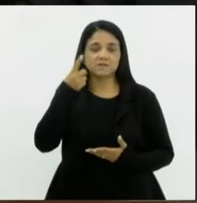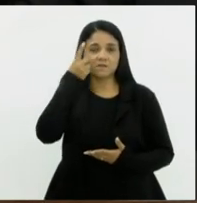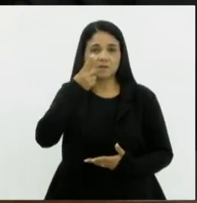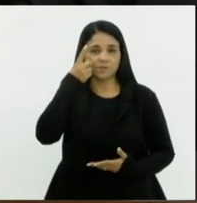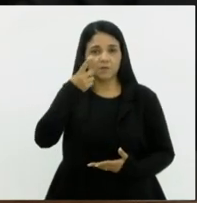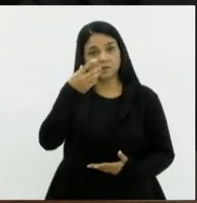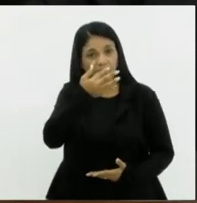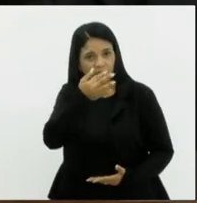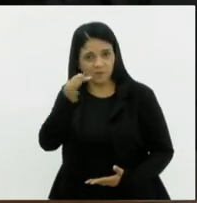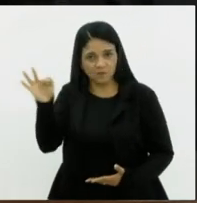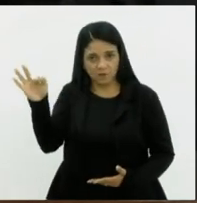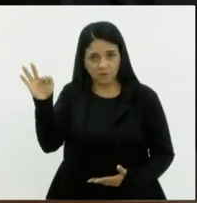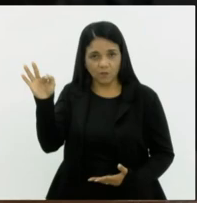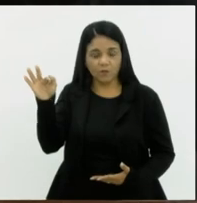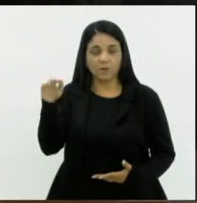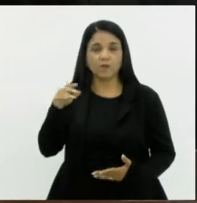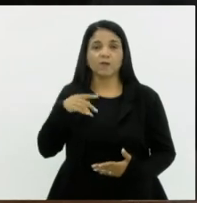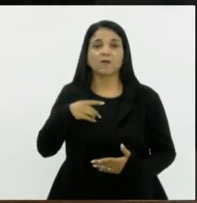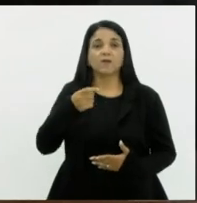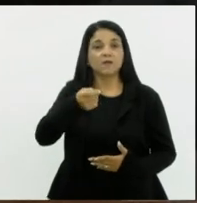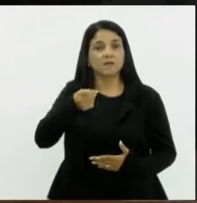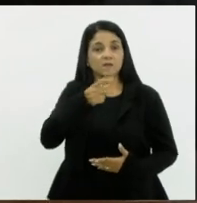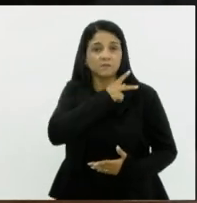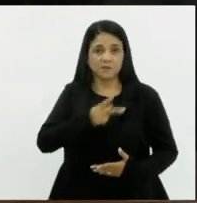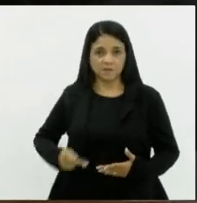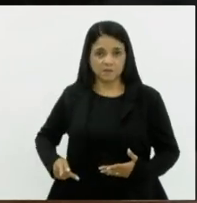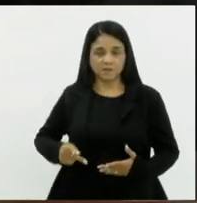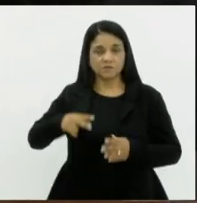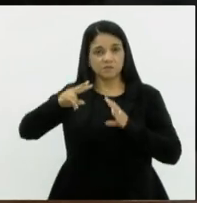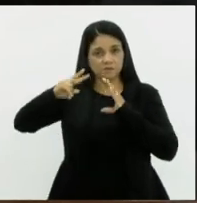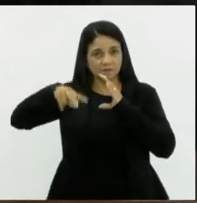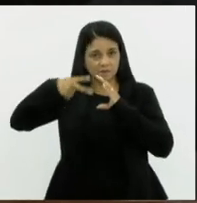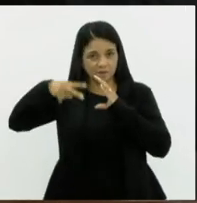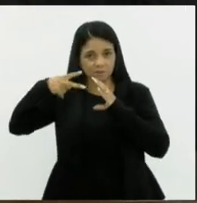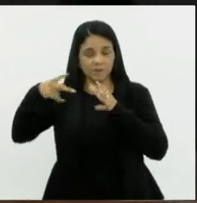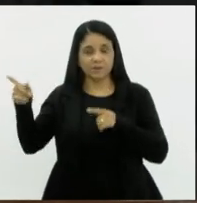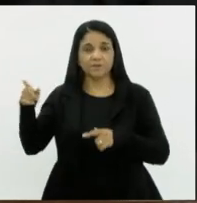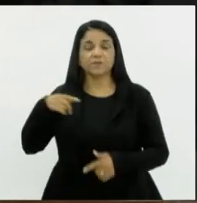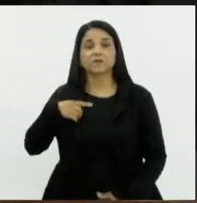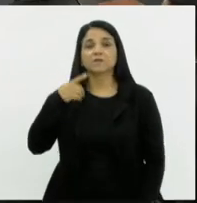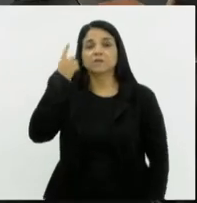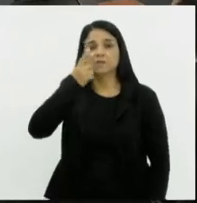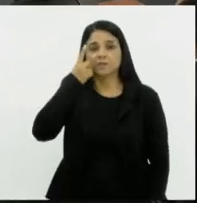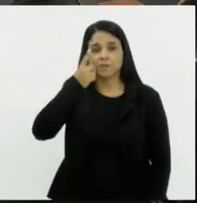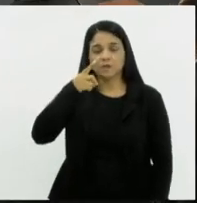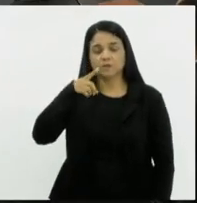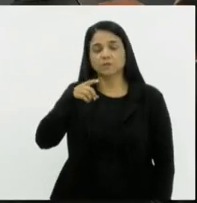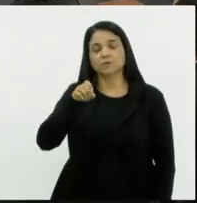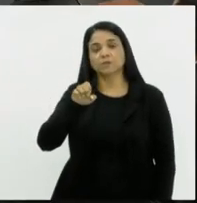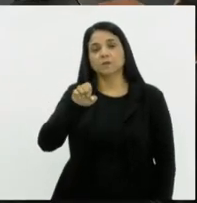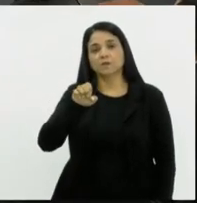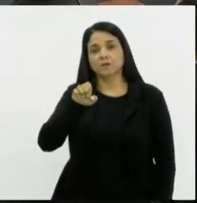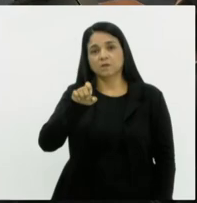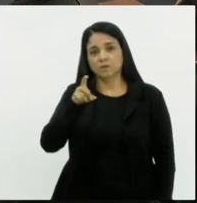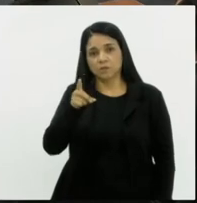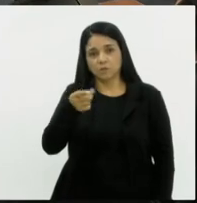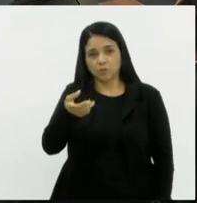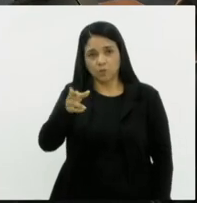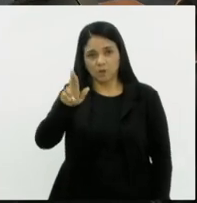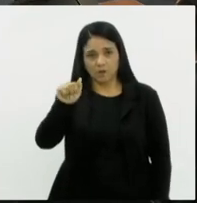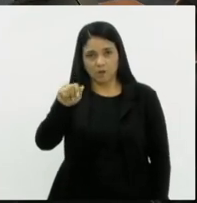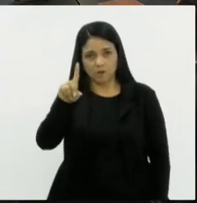ex-deputado federal e ex-presidente da Câmara, nosso nobre deputado Eduardo Cunha. Passa a palavra aqui, nosso Eduardo Cunha.